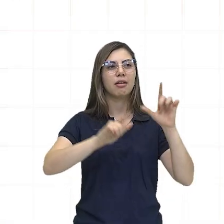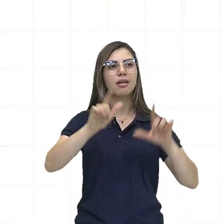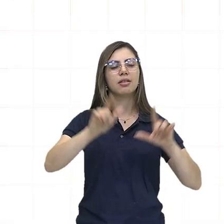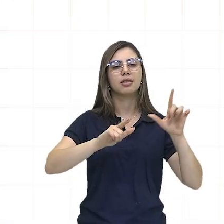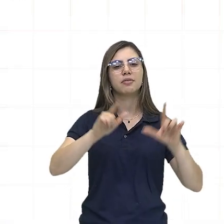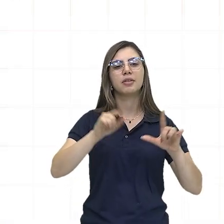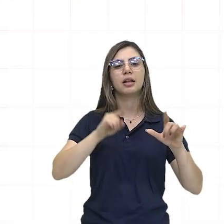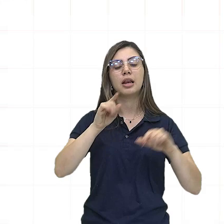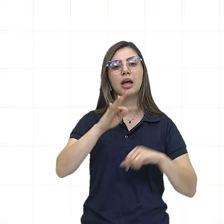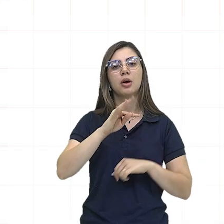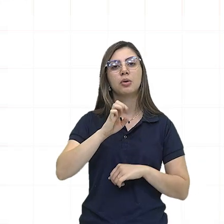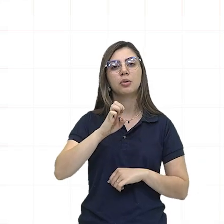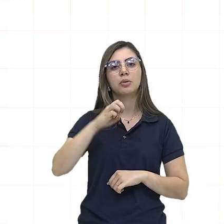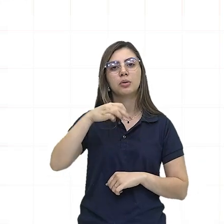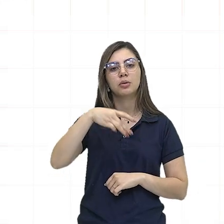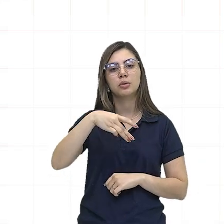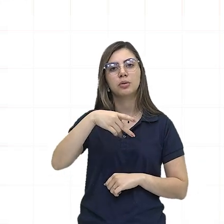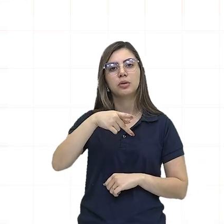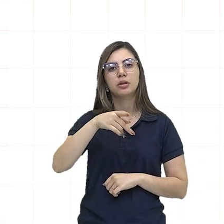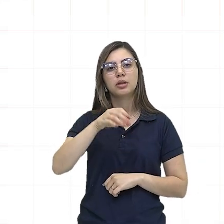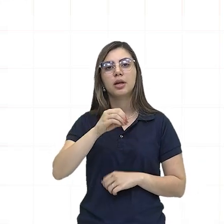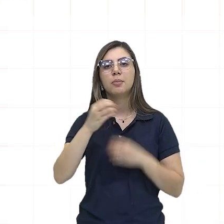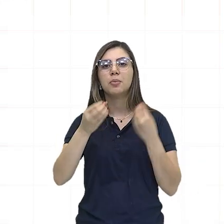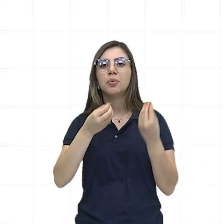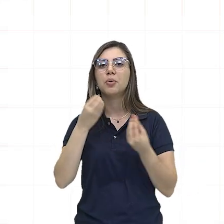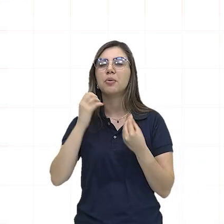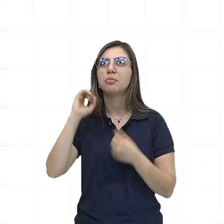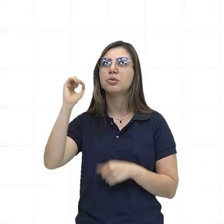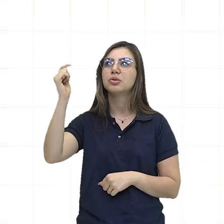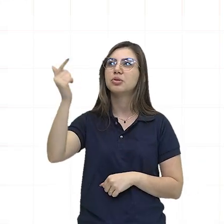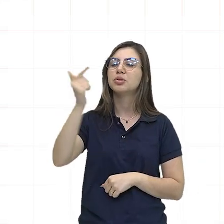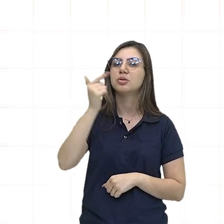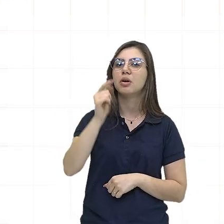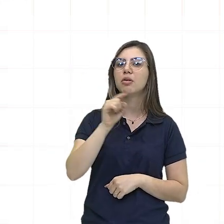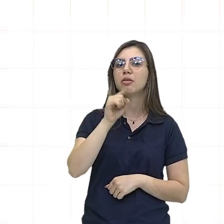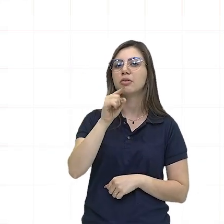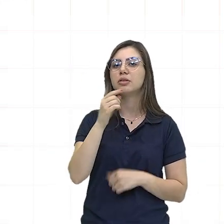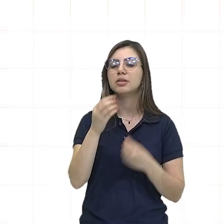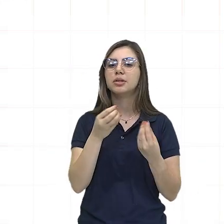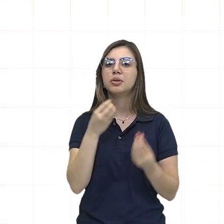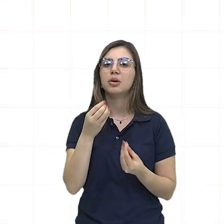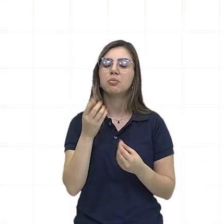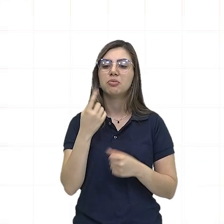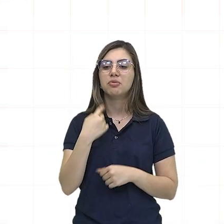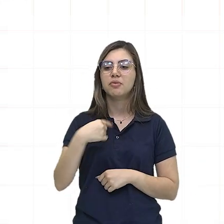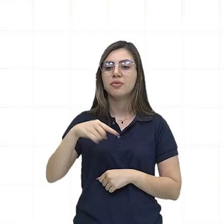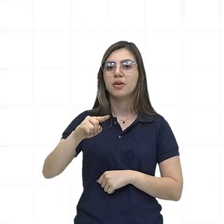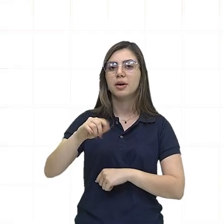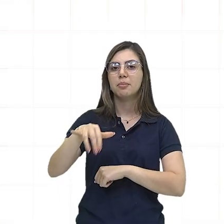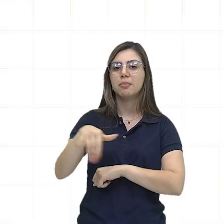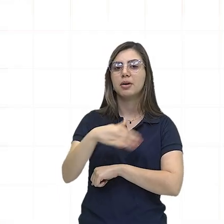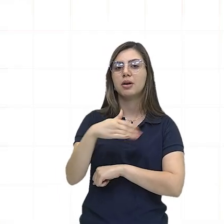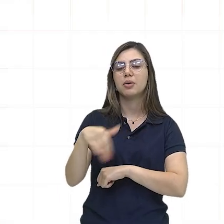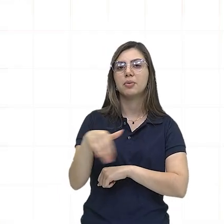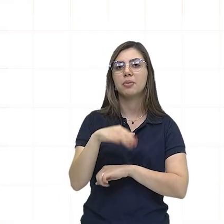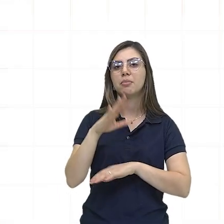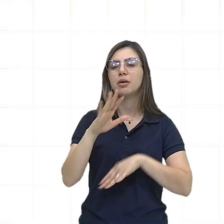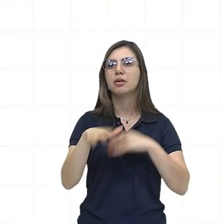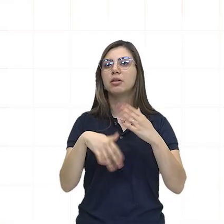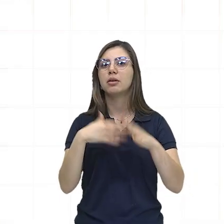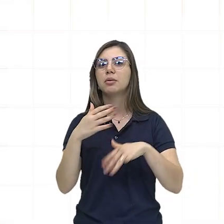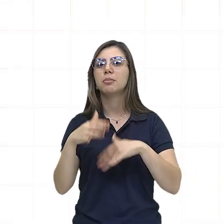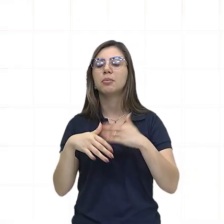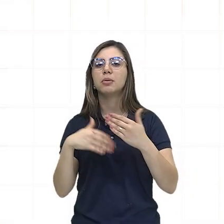de TV que o tempo atmosférico está ensolarado. E aí você sai desprevenido na rua e aí,